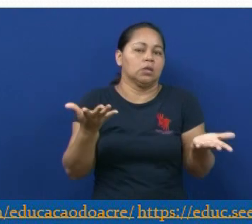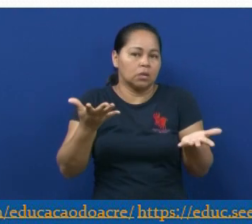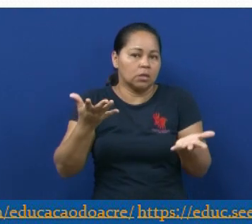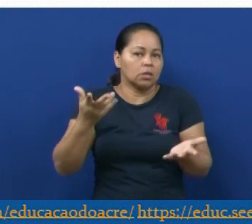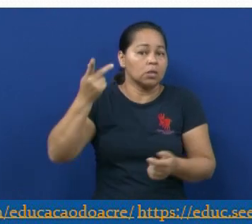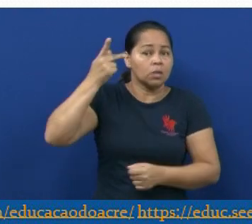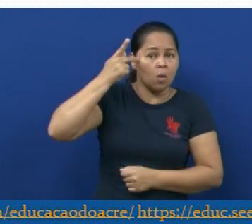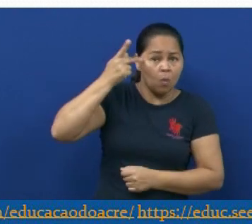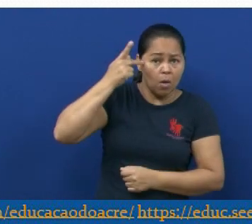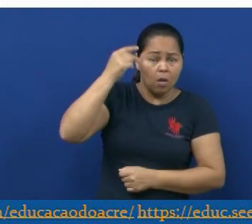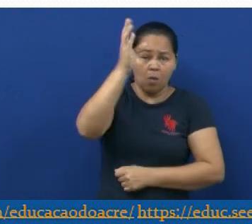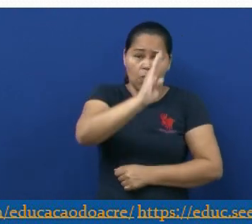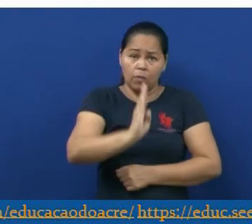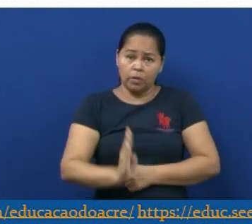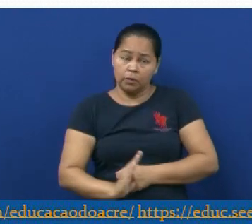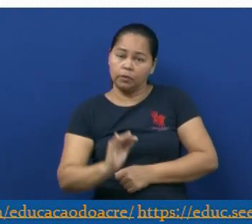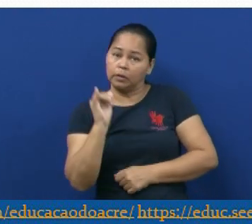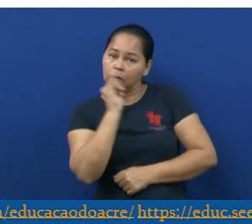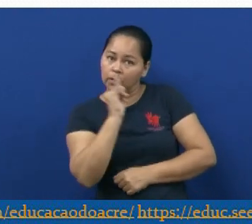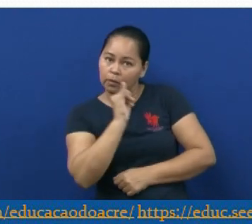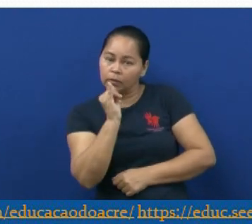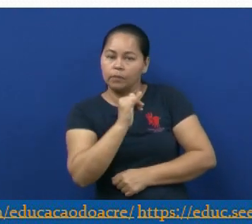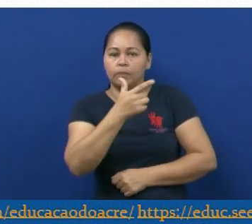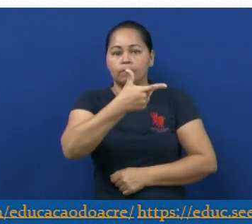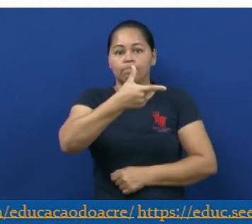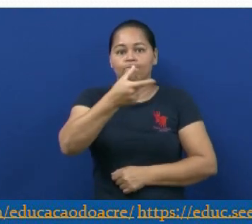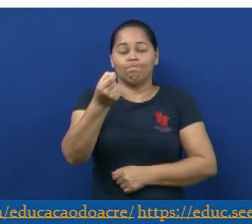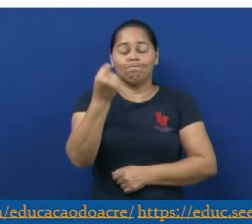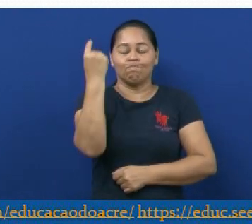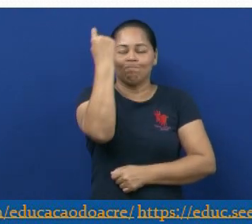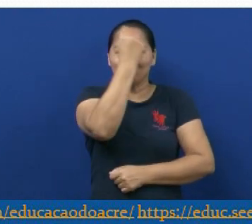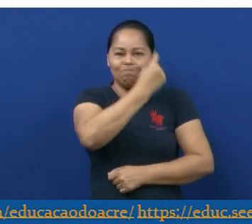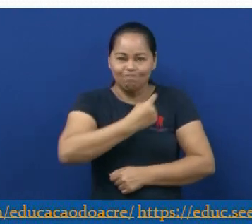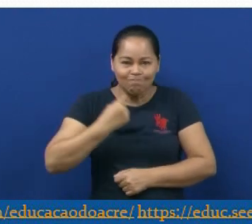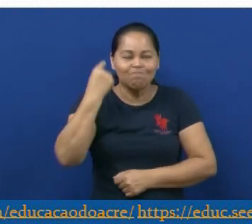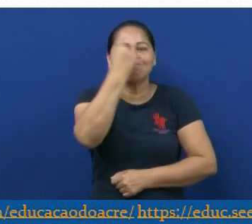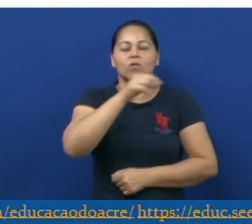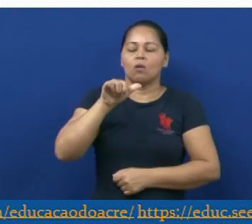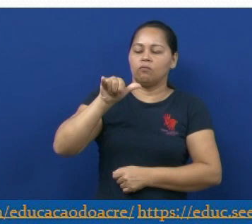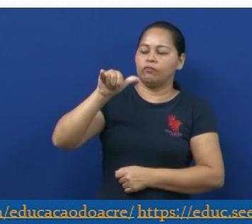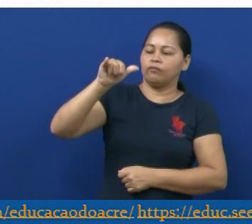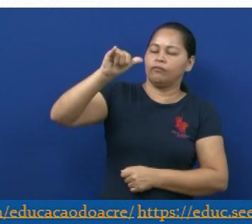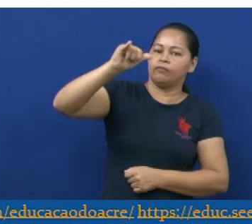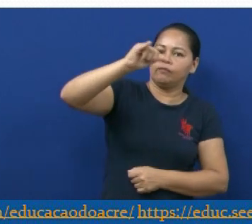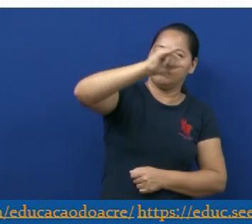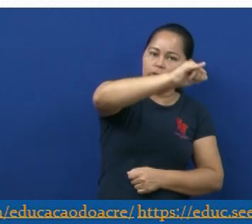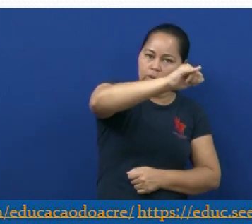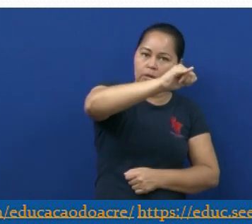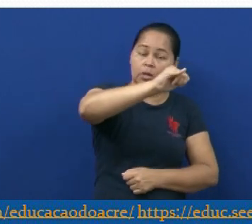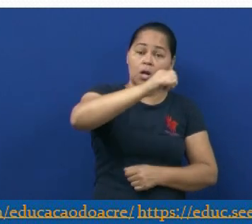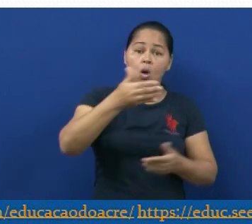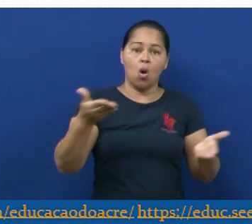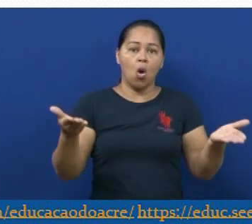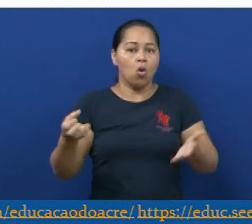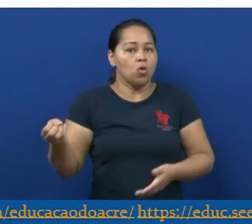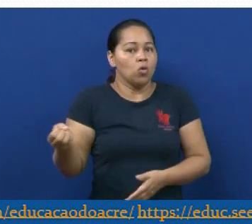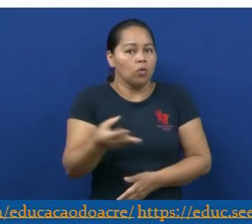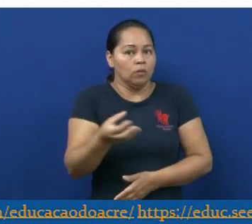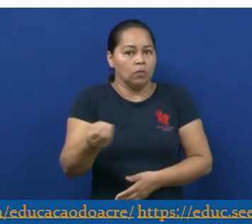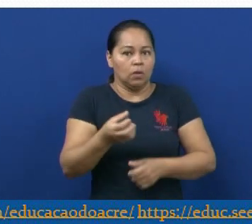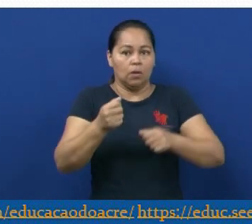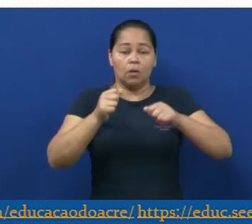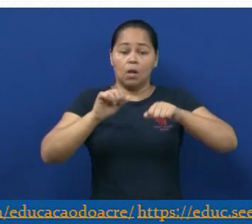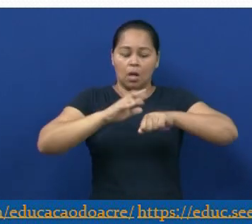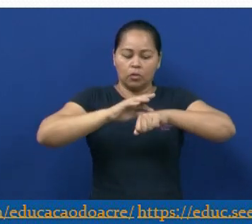Itália, dura cerca de 20 horas de avião. Isso quer dizer que, na atualidade, uma doença pode se espalhar